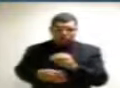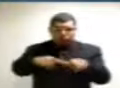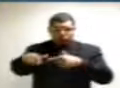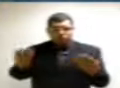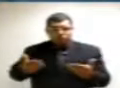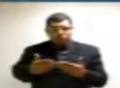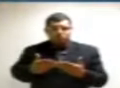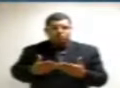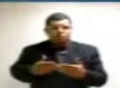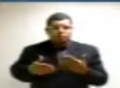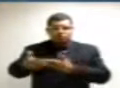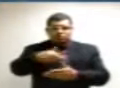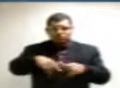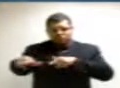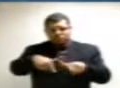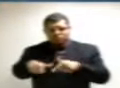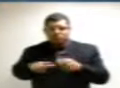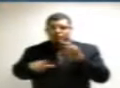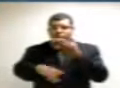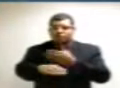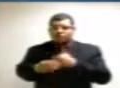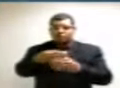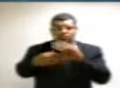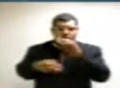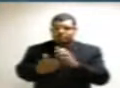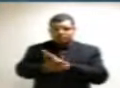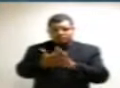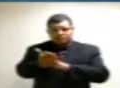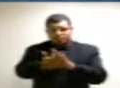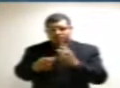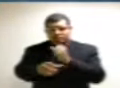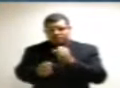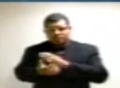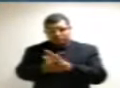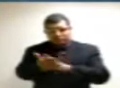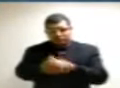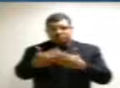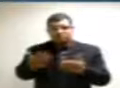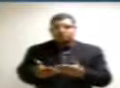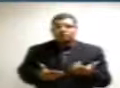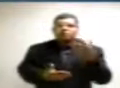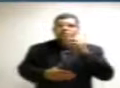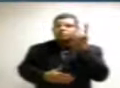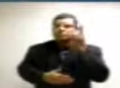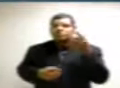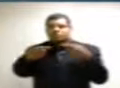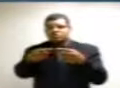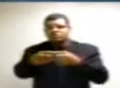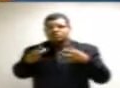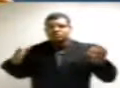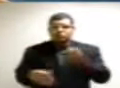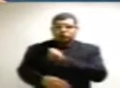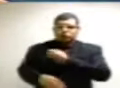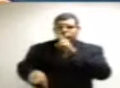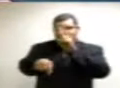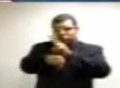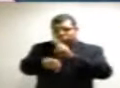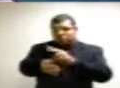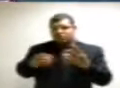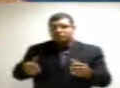a negociar com uma categoria de servidores em greve sob o argumento de que não tem orçamento e no outro dia decidir aumentar o número de vagas